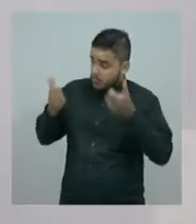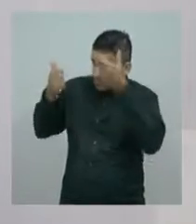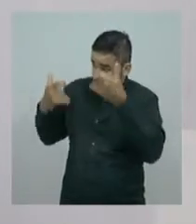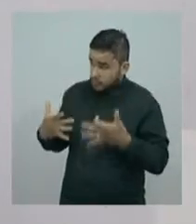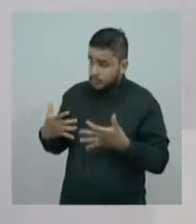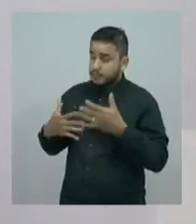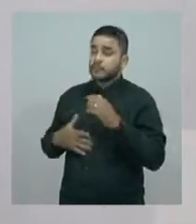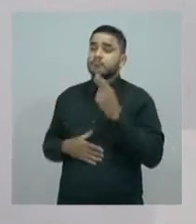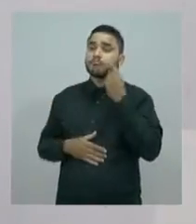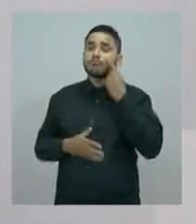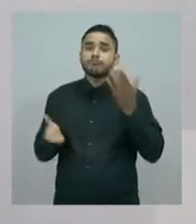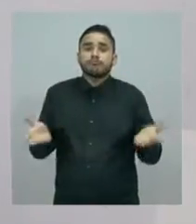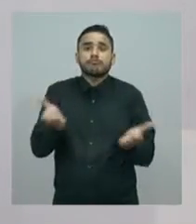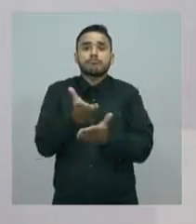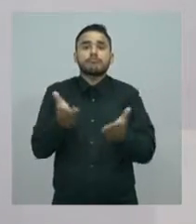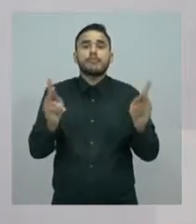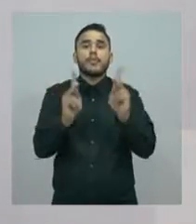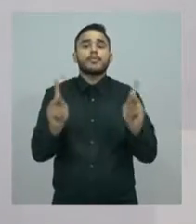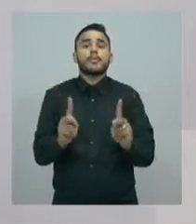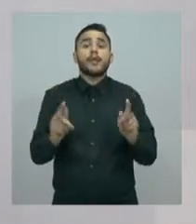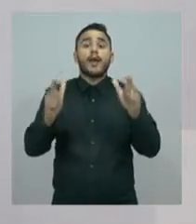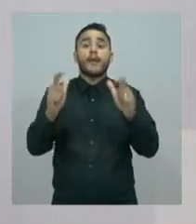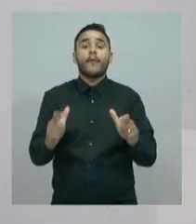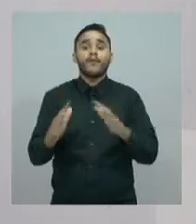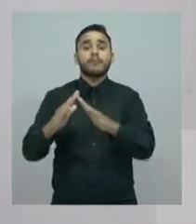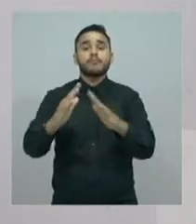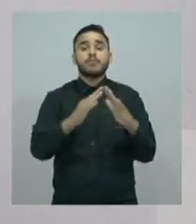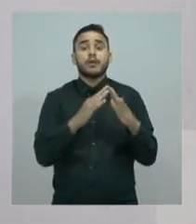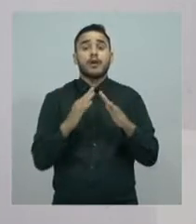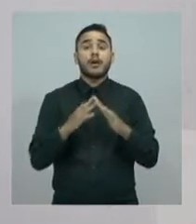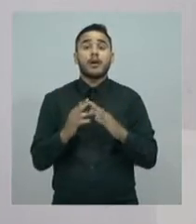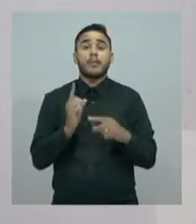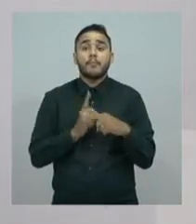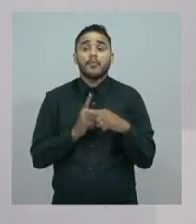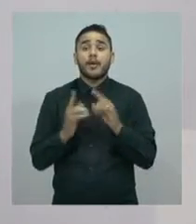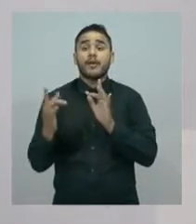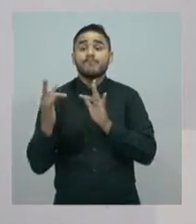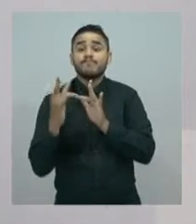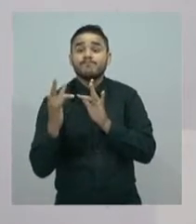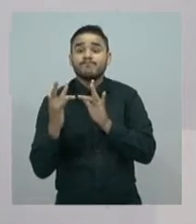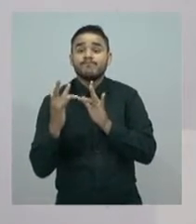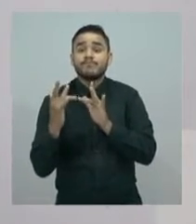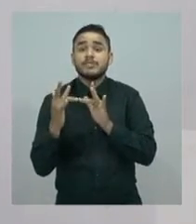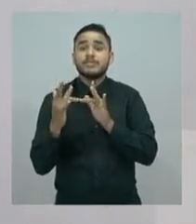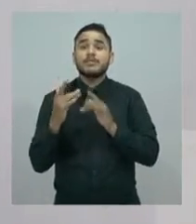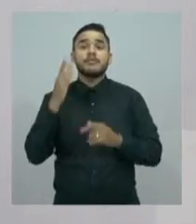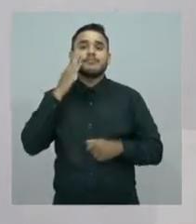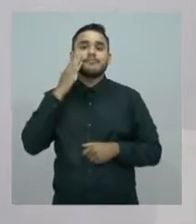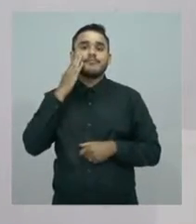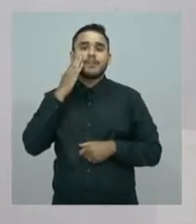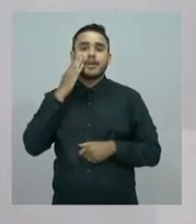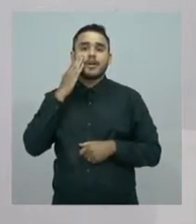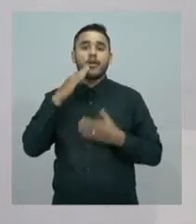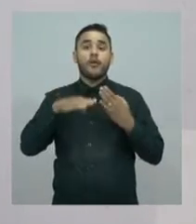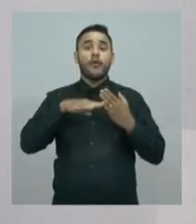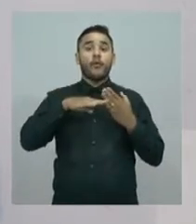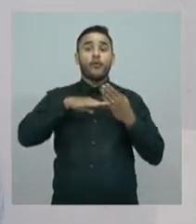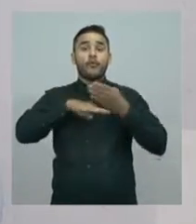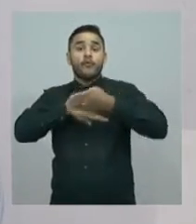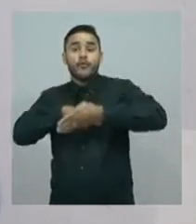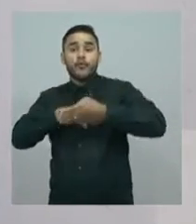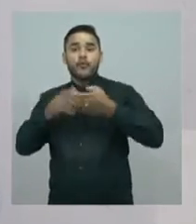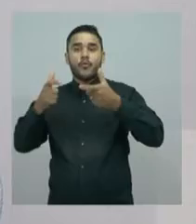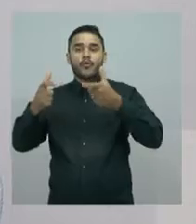ali das pessoas, porque uma pessoa que começa, né, com um familiar, um conflito de